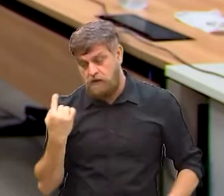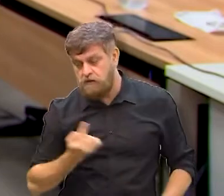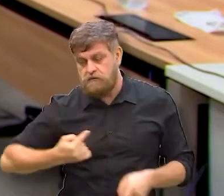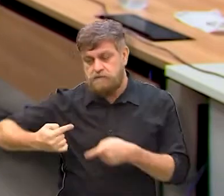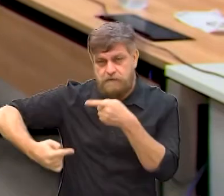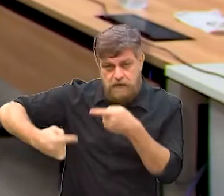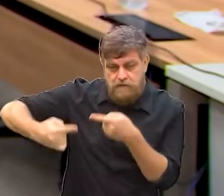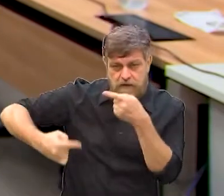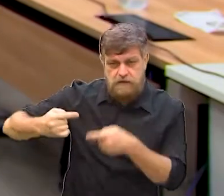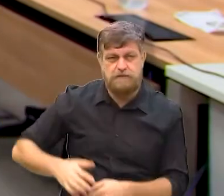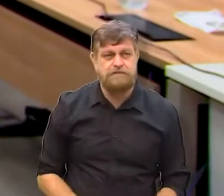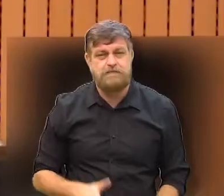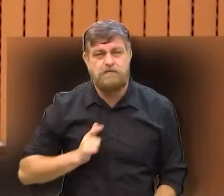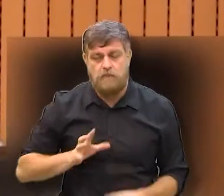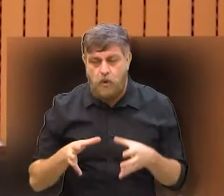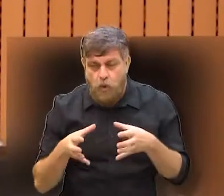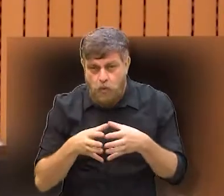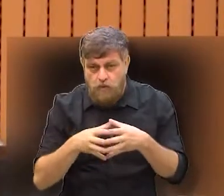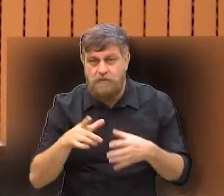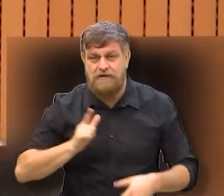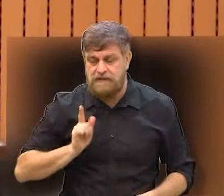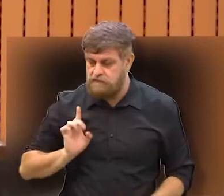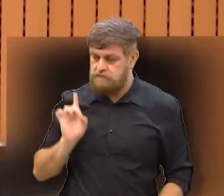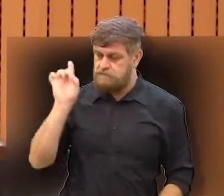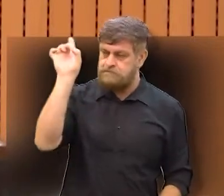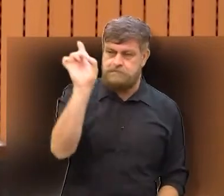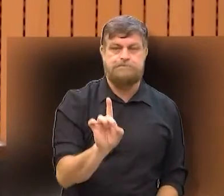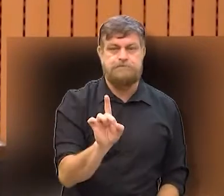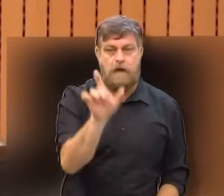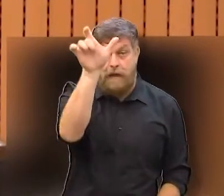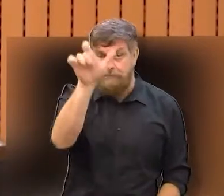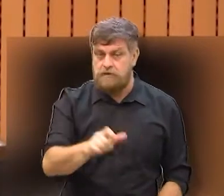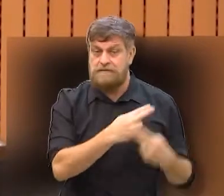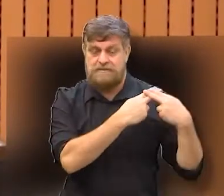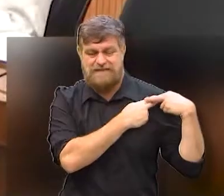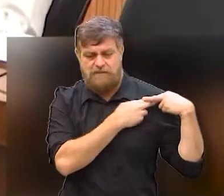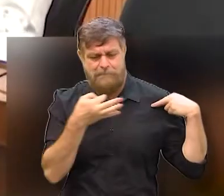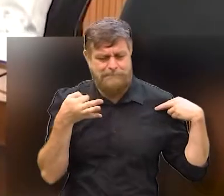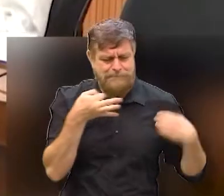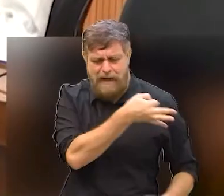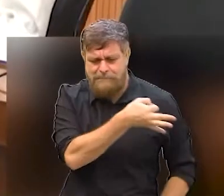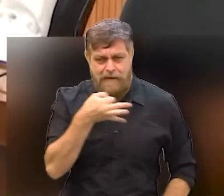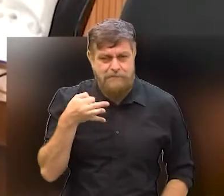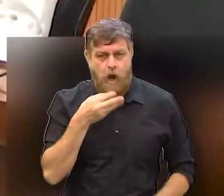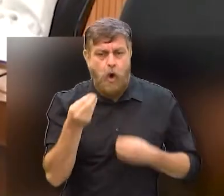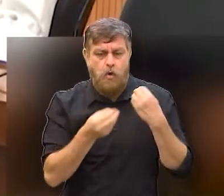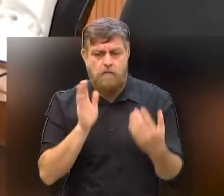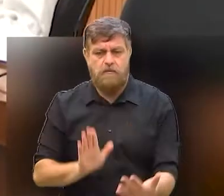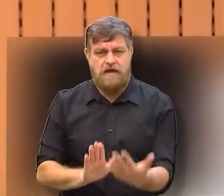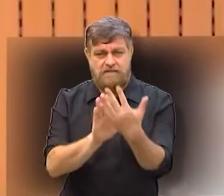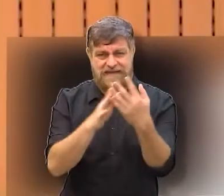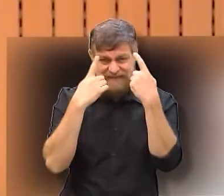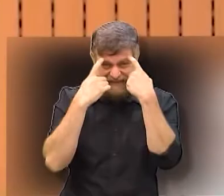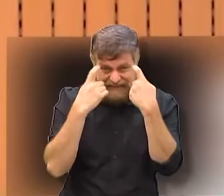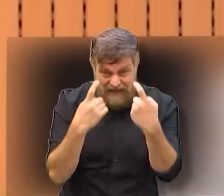gente fez esse debate também. A comissão recebeu diversas autoridades na casa para discutir sobre a rede de enfrentamento